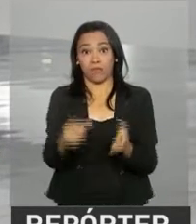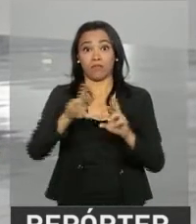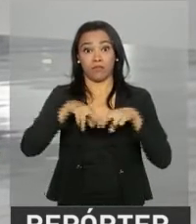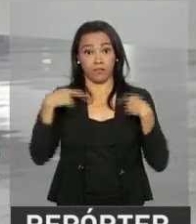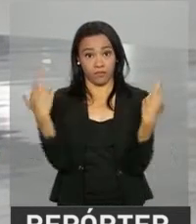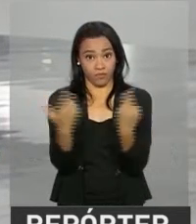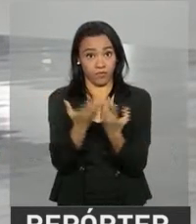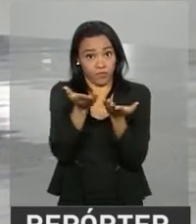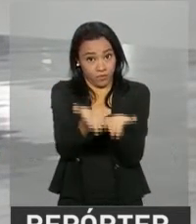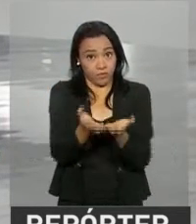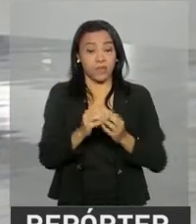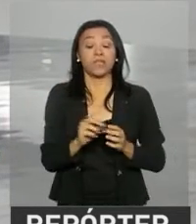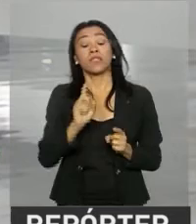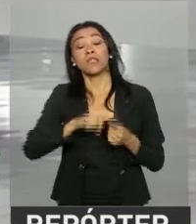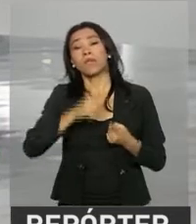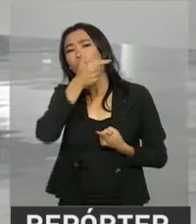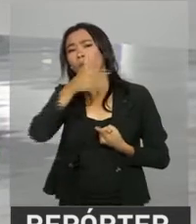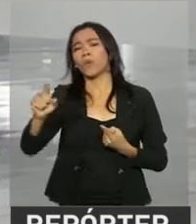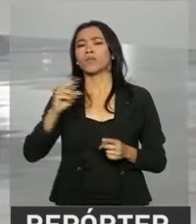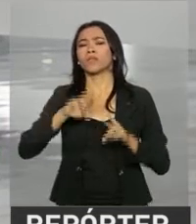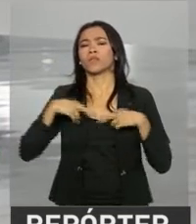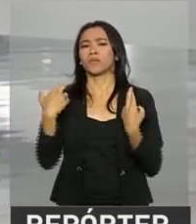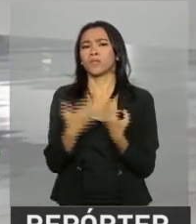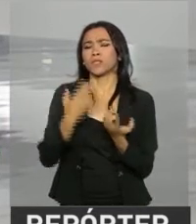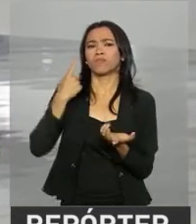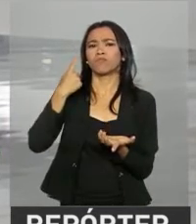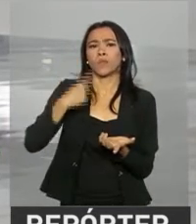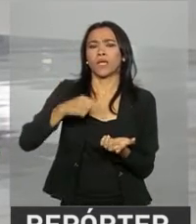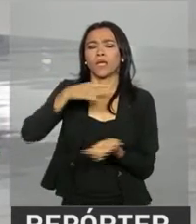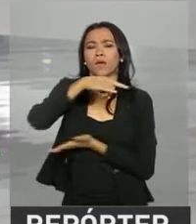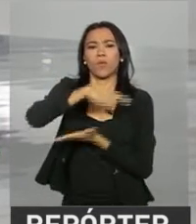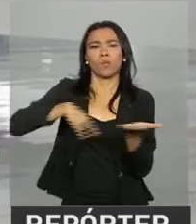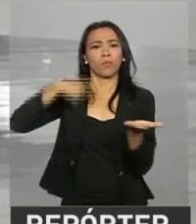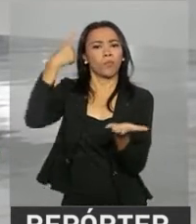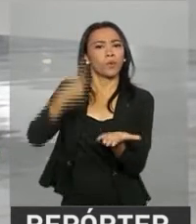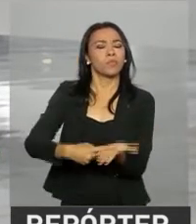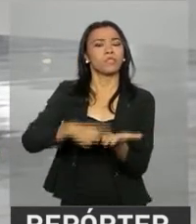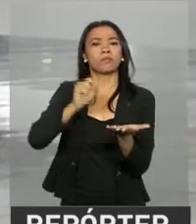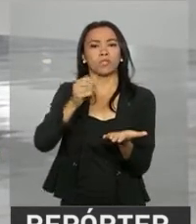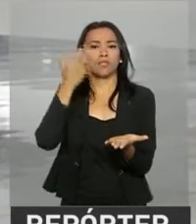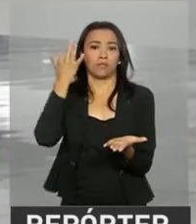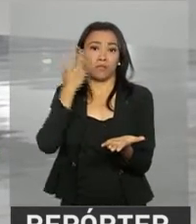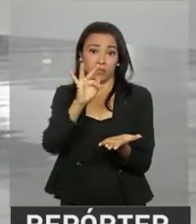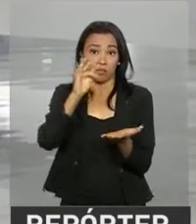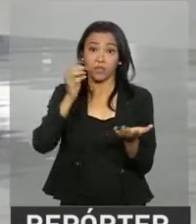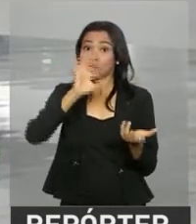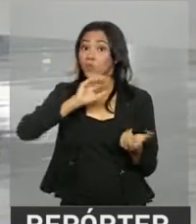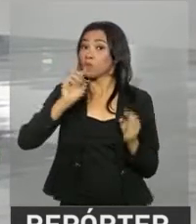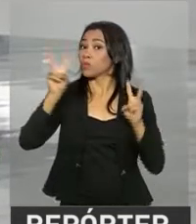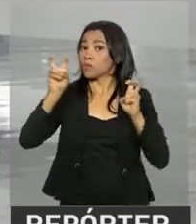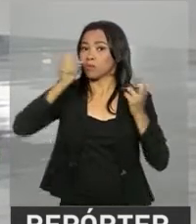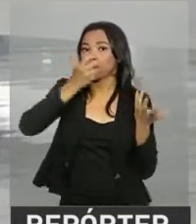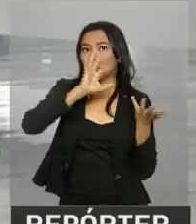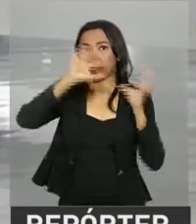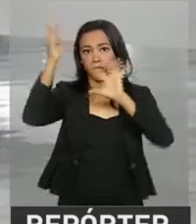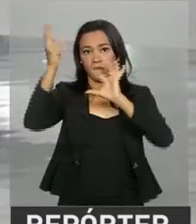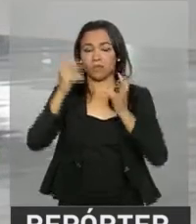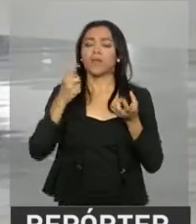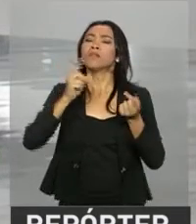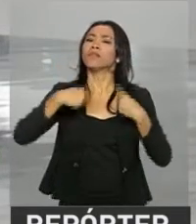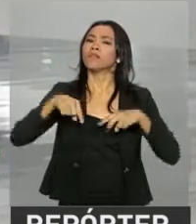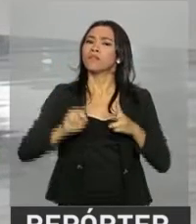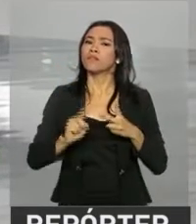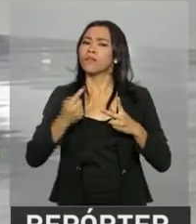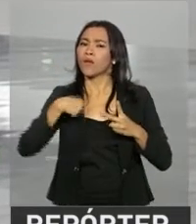deve participar de uma outra reunião para tratar do acordo de Paris sobre a mudança do clima Além disso também da realizar Encontros bilaterais